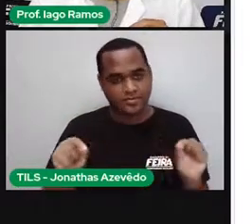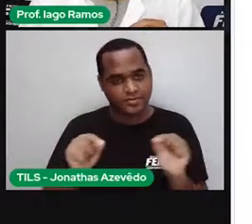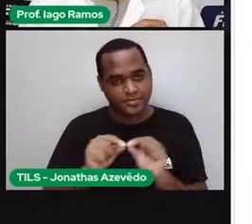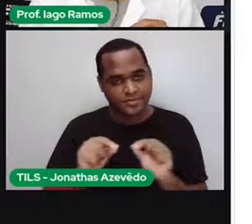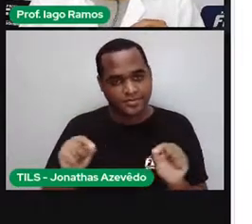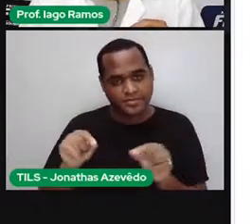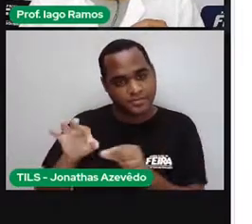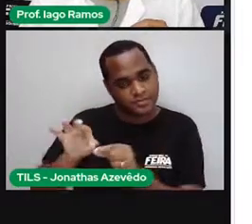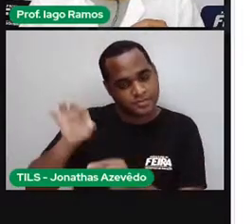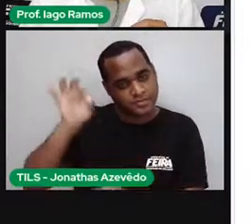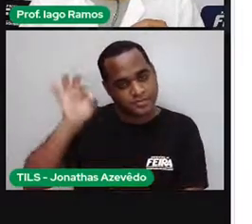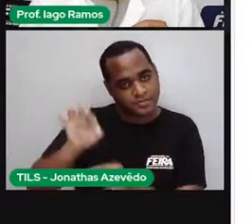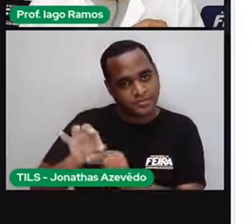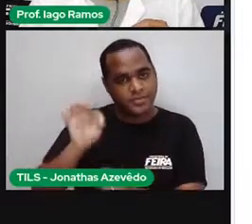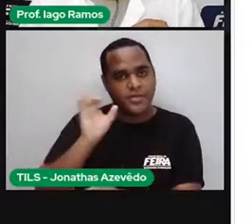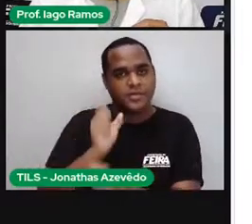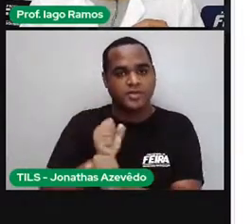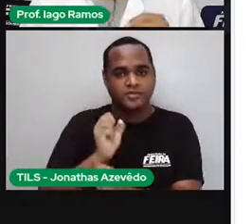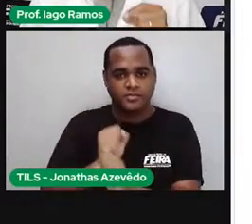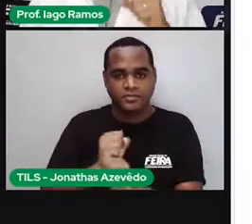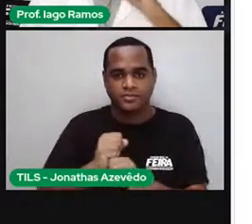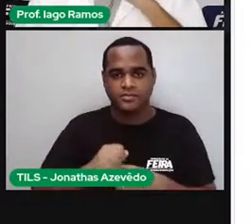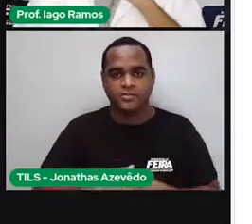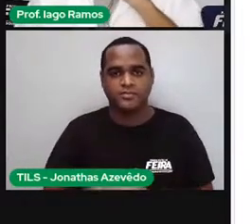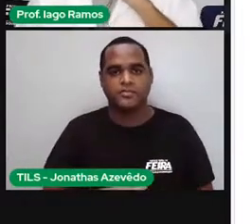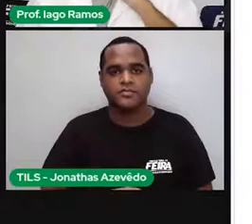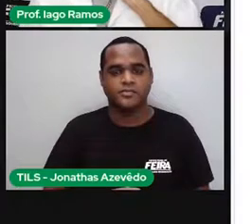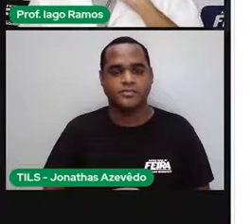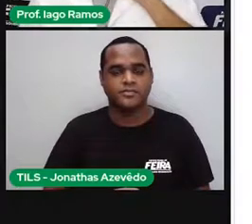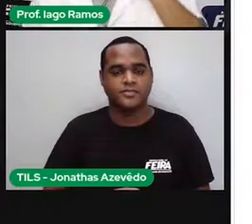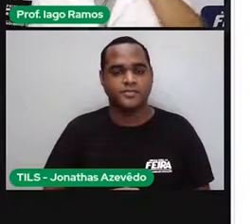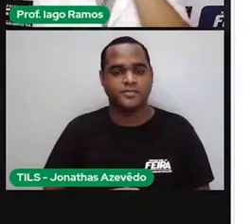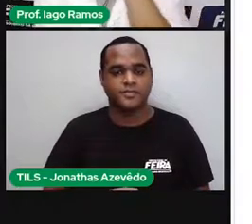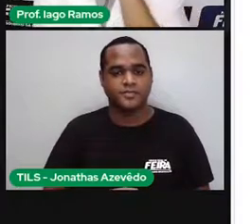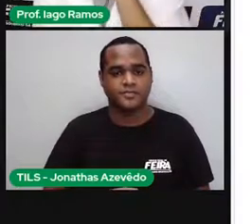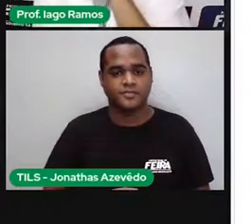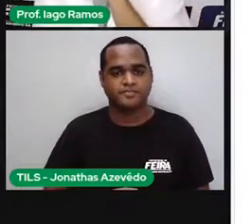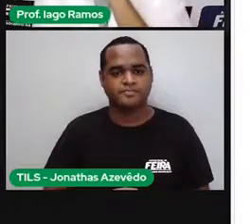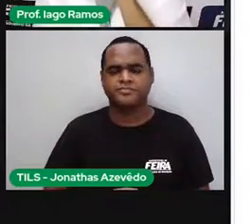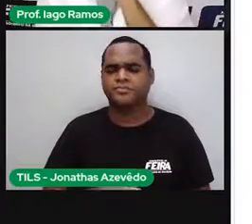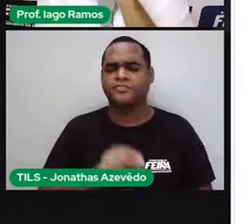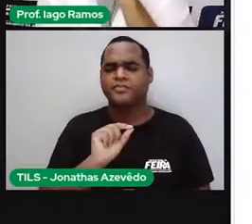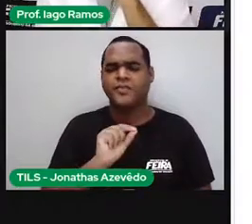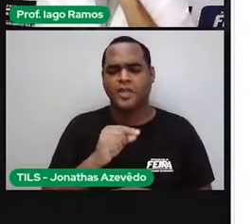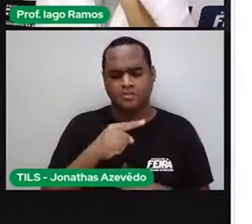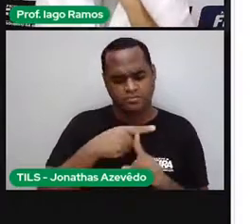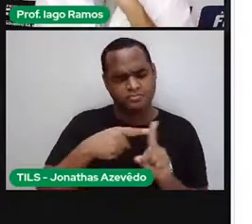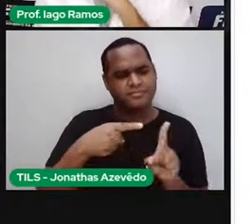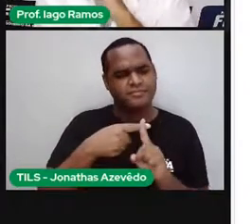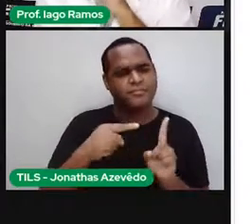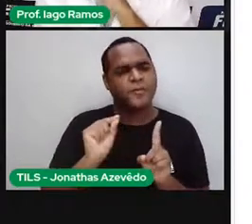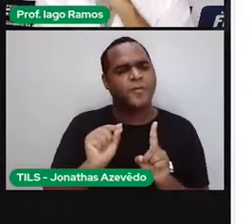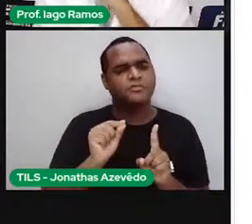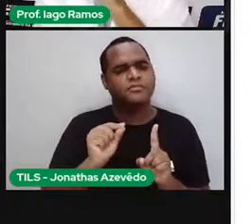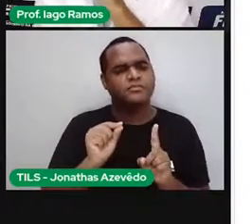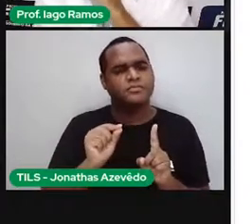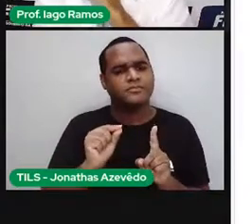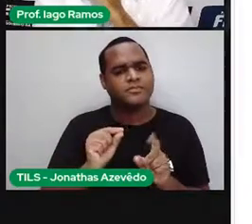e a medida da altura Bora entender esse aqui e o que é que significa metade